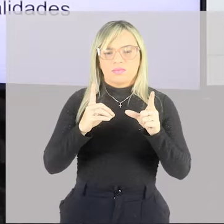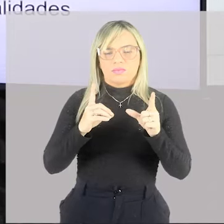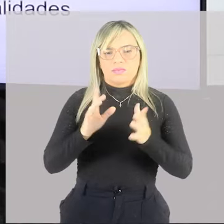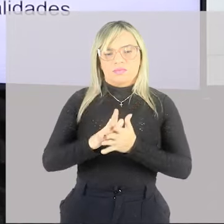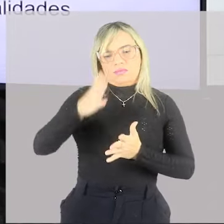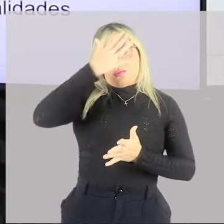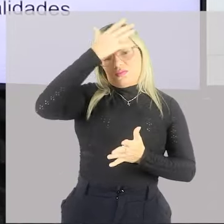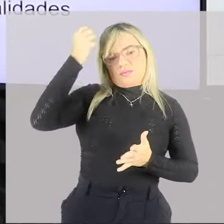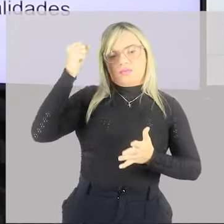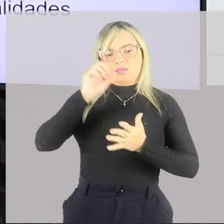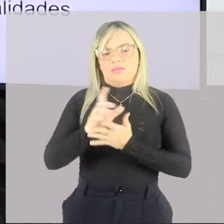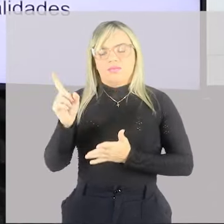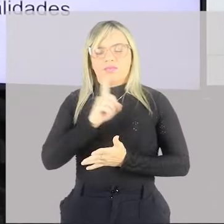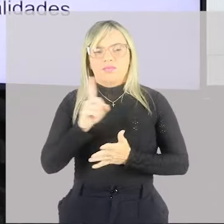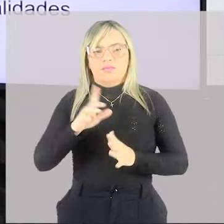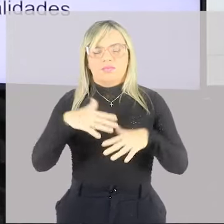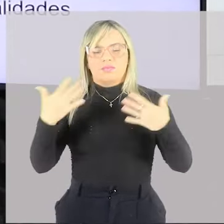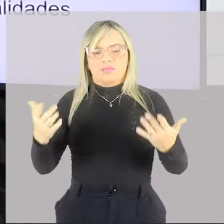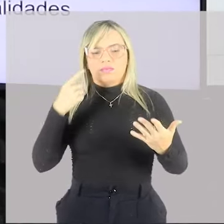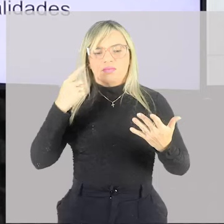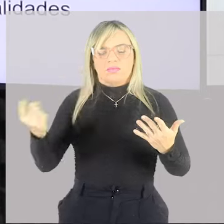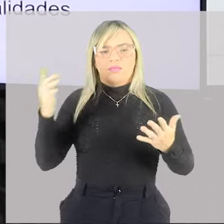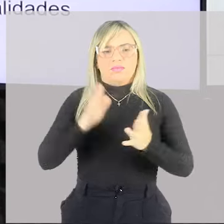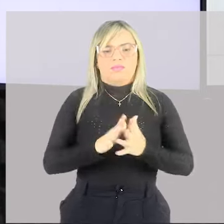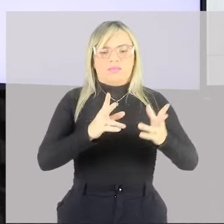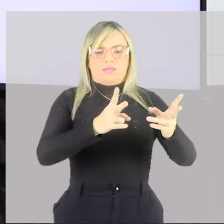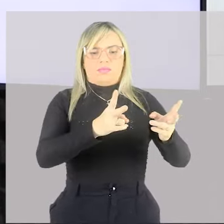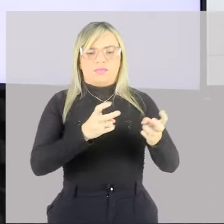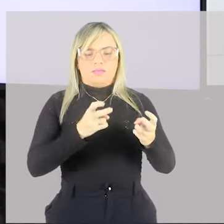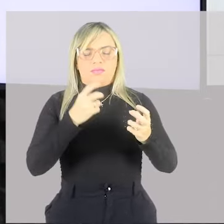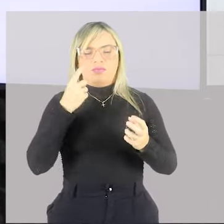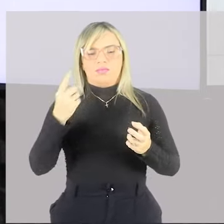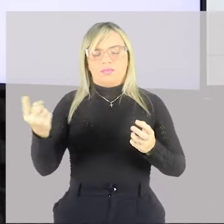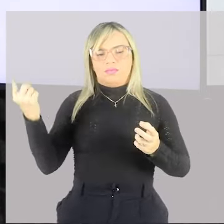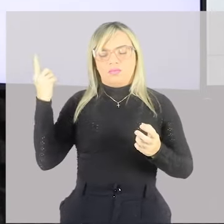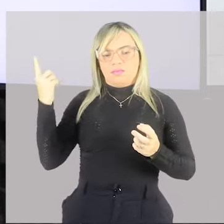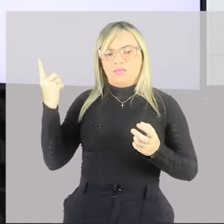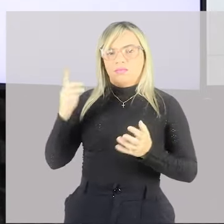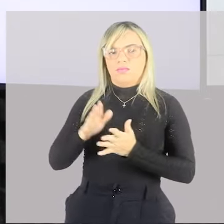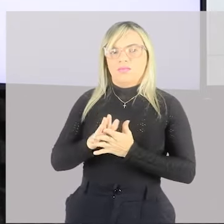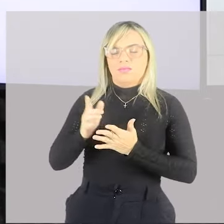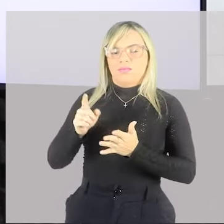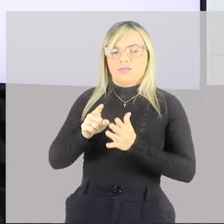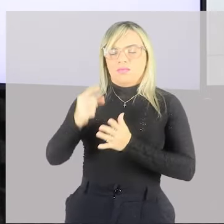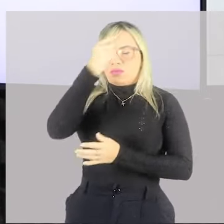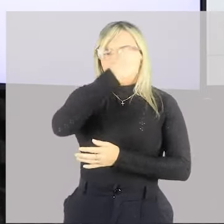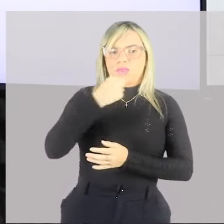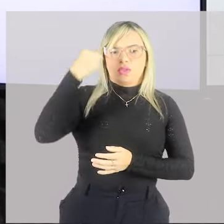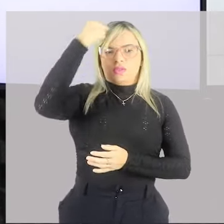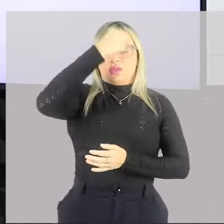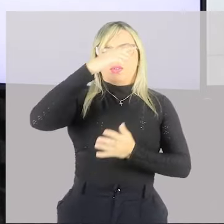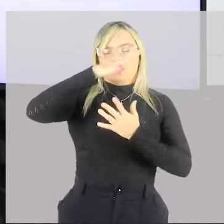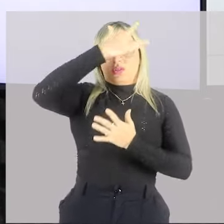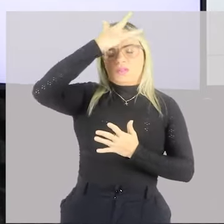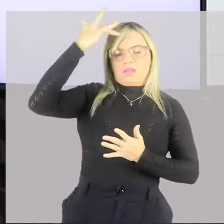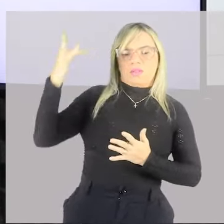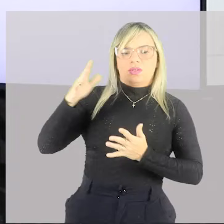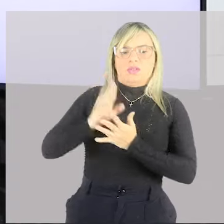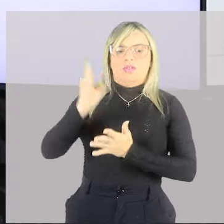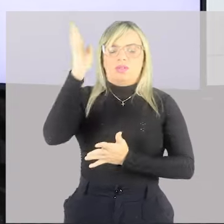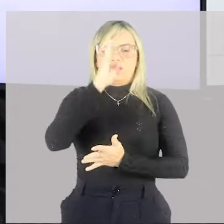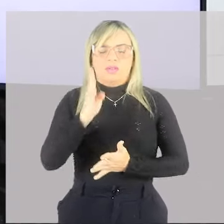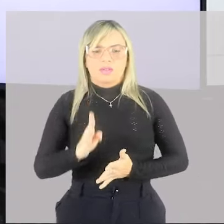de comentar isso não eu deixei que vocês percebessem eh ele vai buscar em rosto de pessoas brasileiras